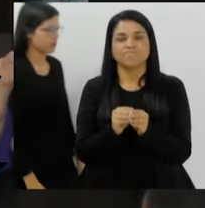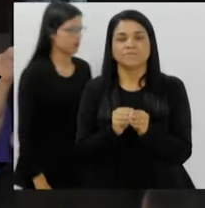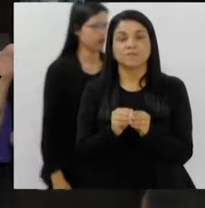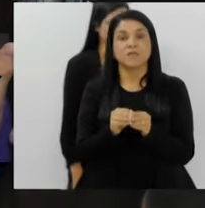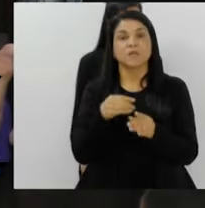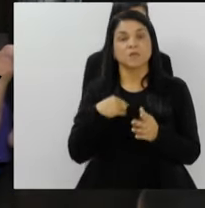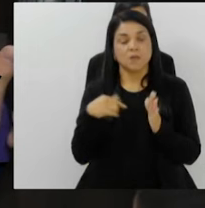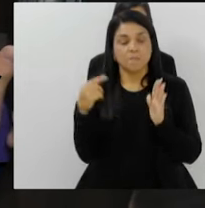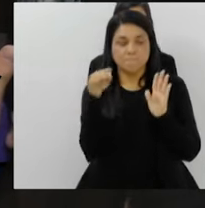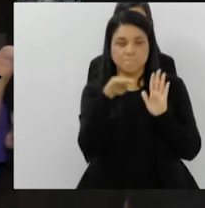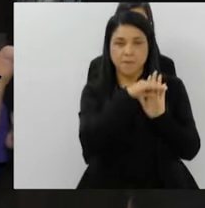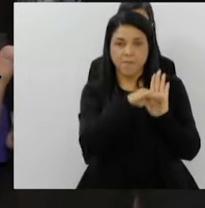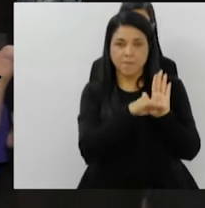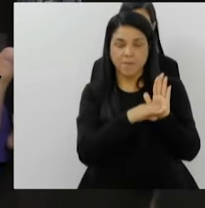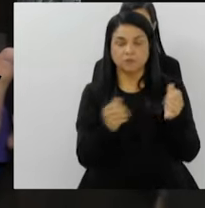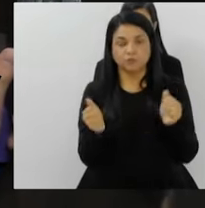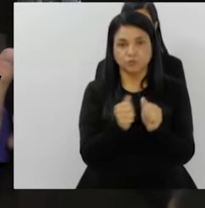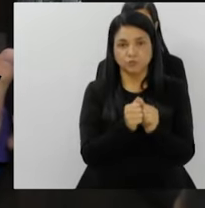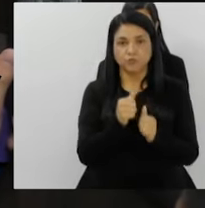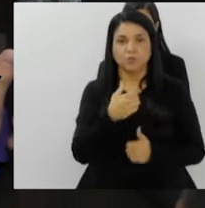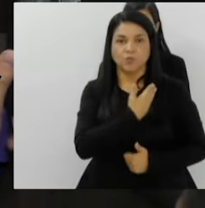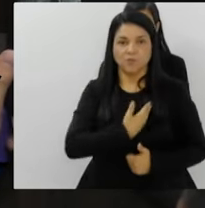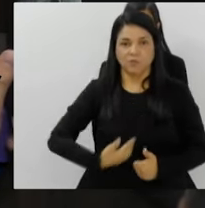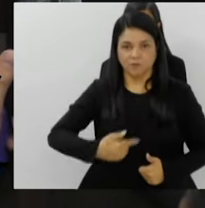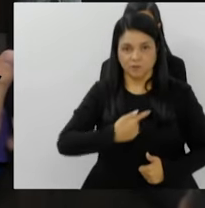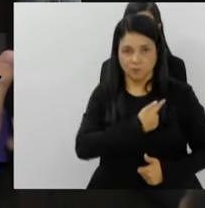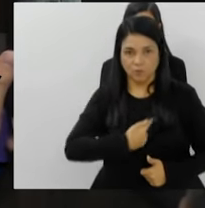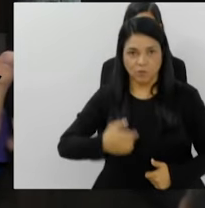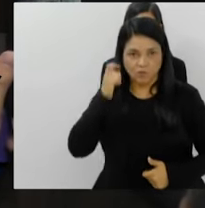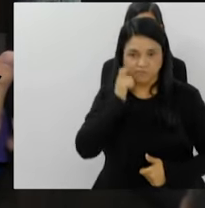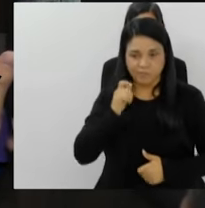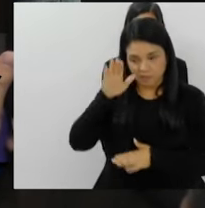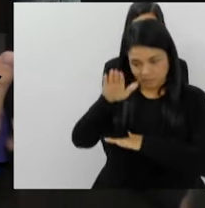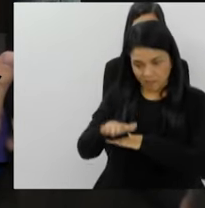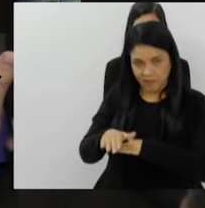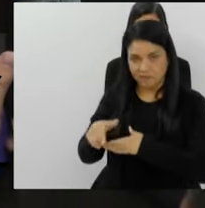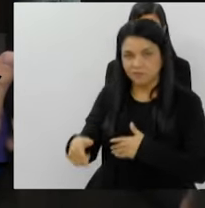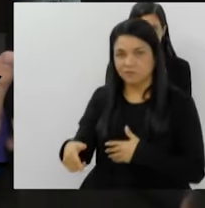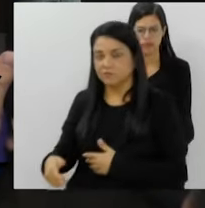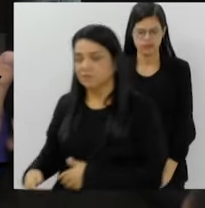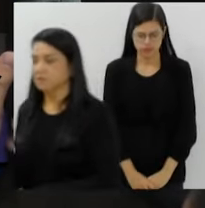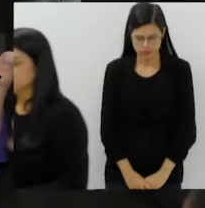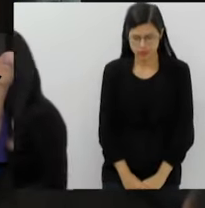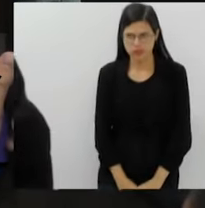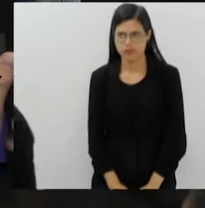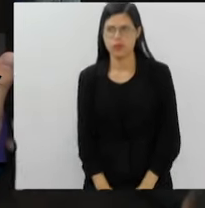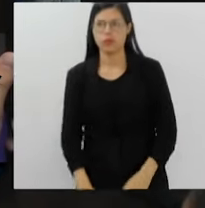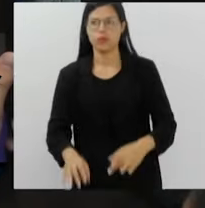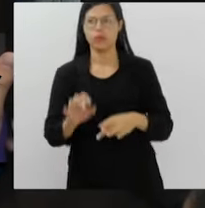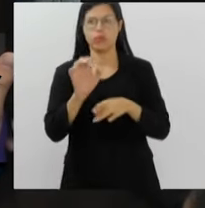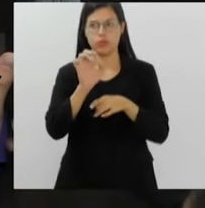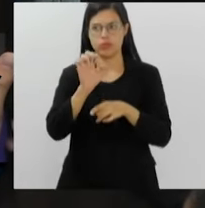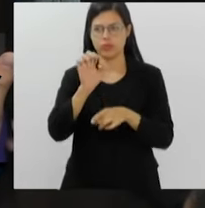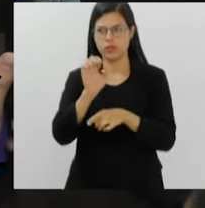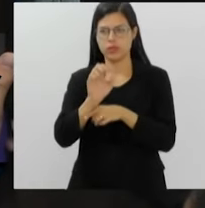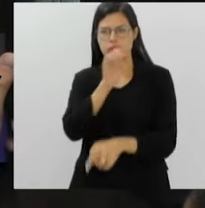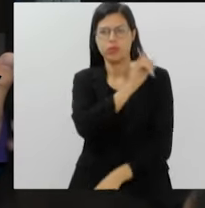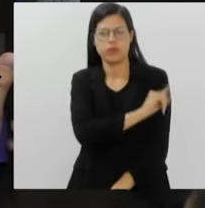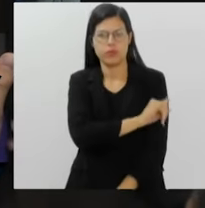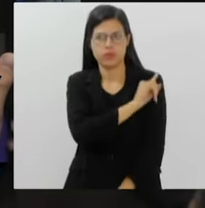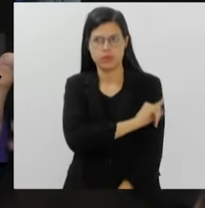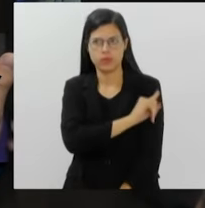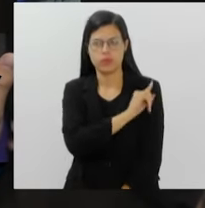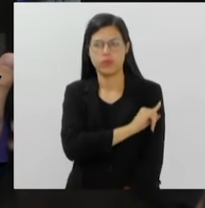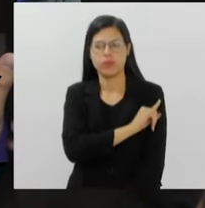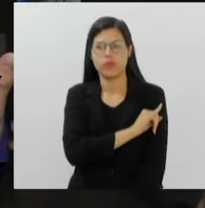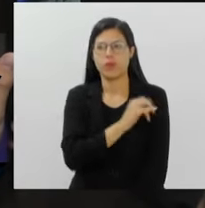ia ponderar com o governador Cláudio Castro agora à tarde, que o Estado do Rio, como Vossa Excelência bem colocou, virou